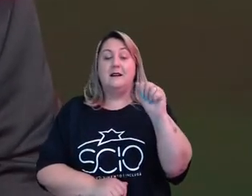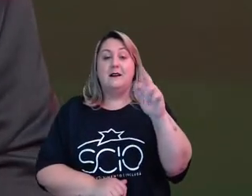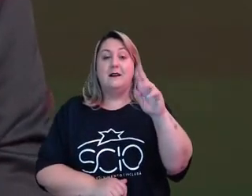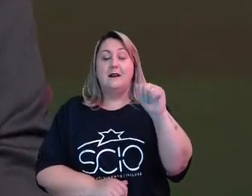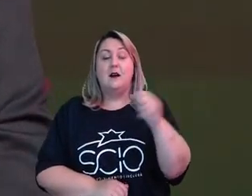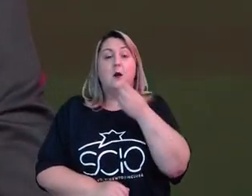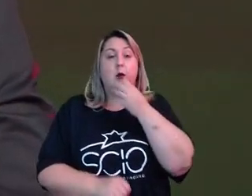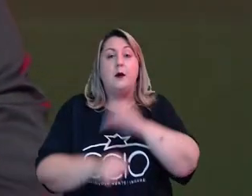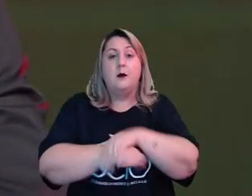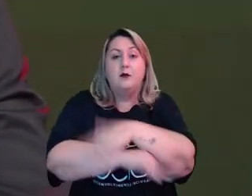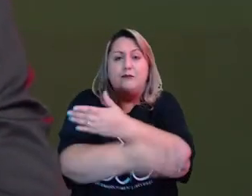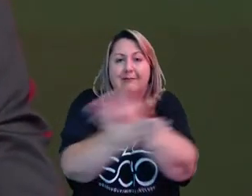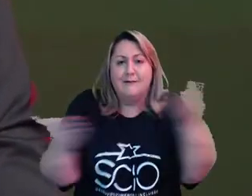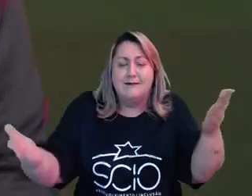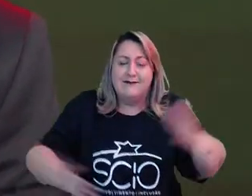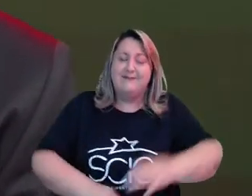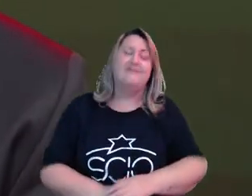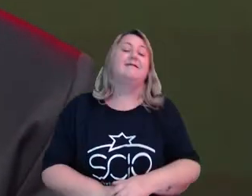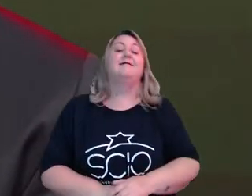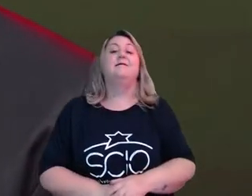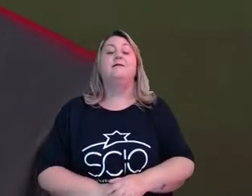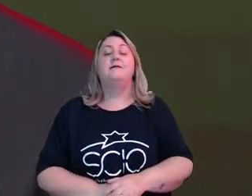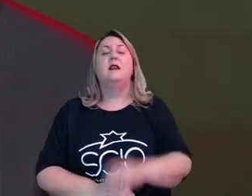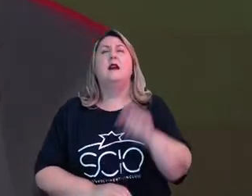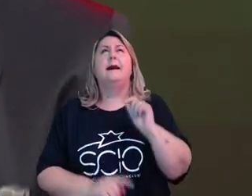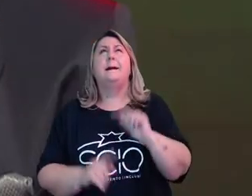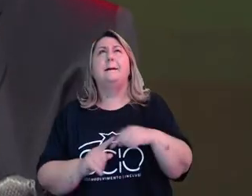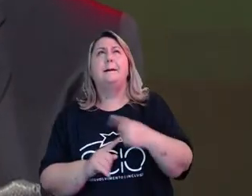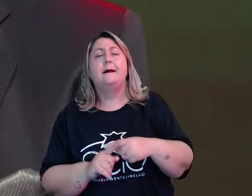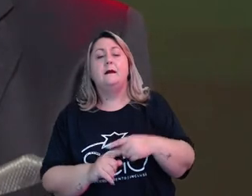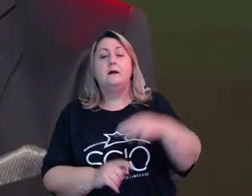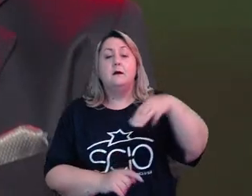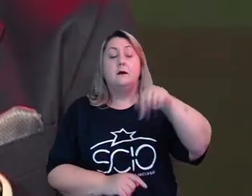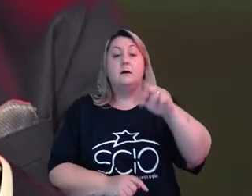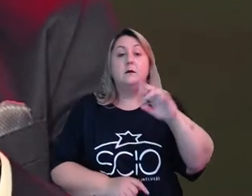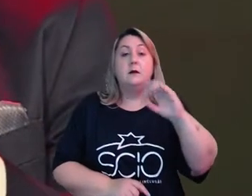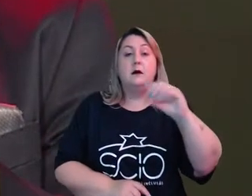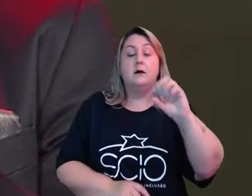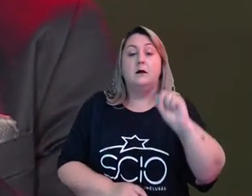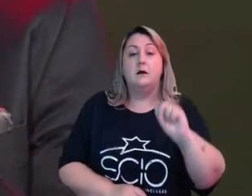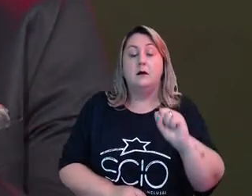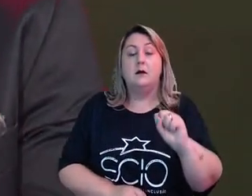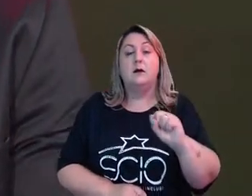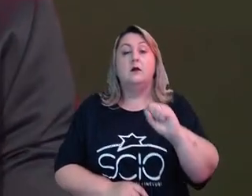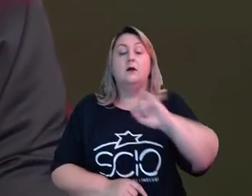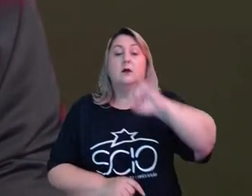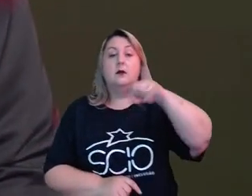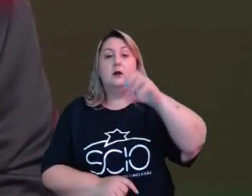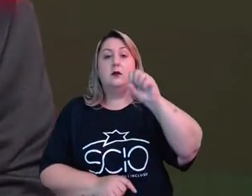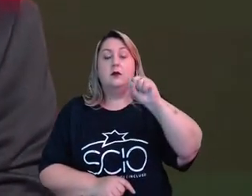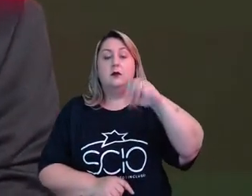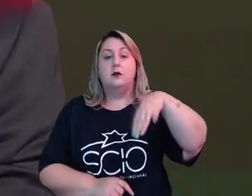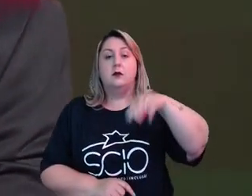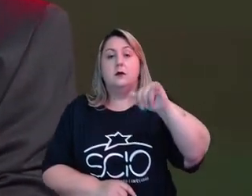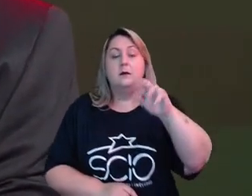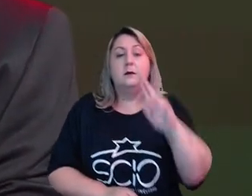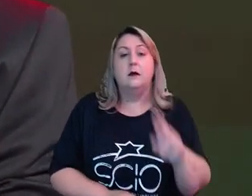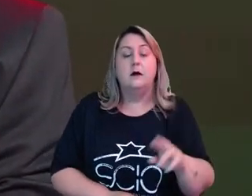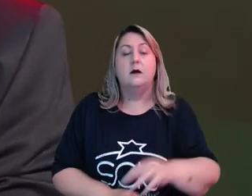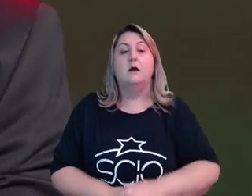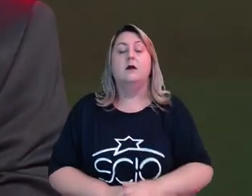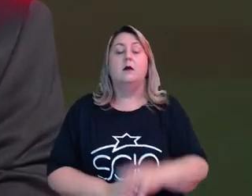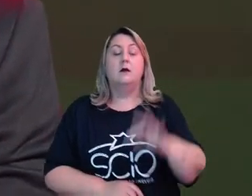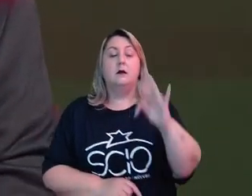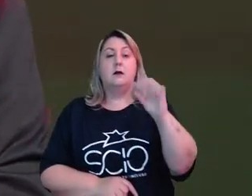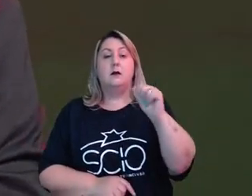falando, boa noite, pessoal, Yara. Deixa eu ver quem mais. O Marcos Paulo tá falando, fala, Josmar. É isso aí, conversa entre vocês.